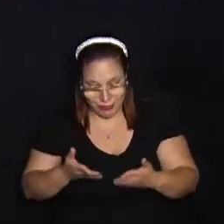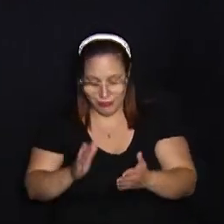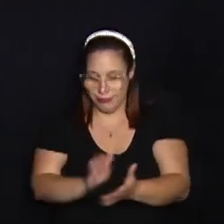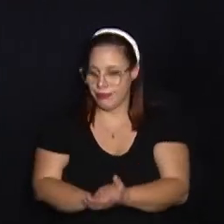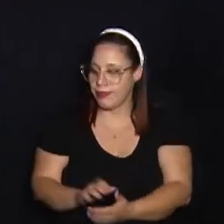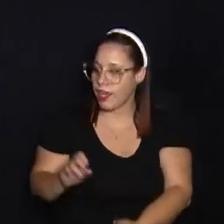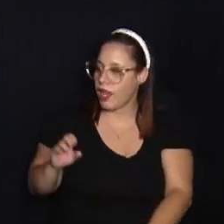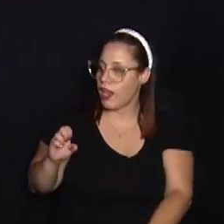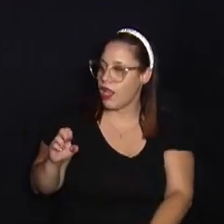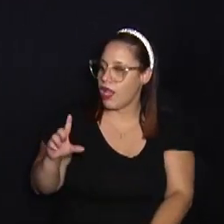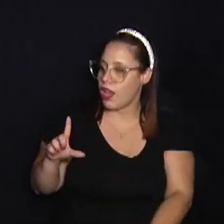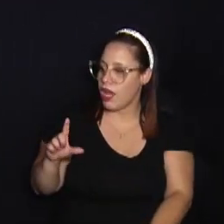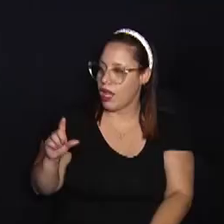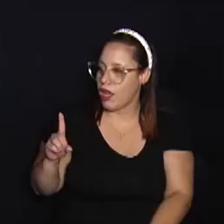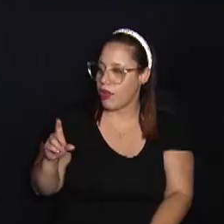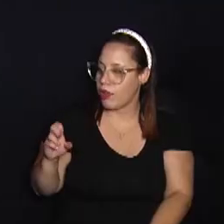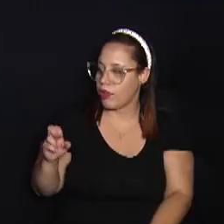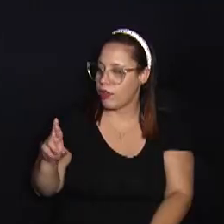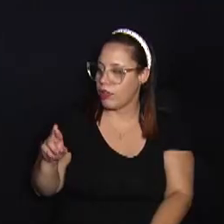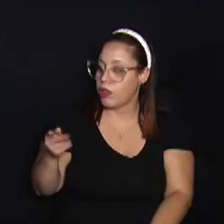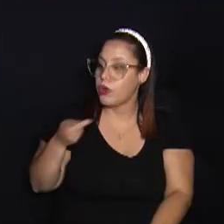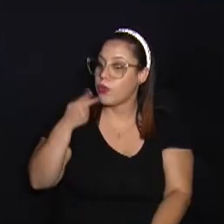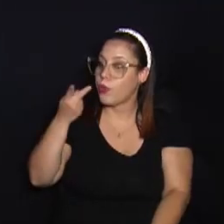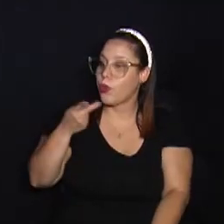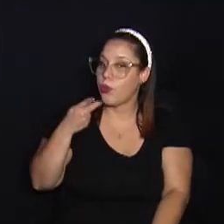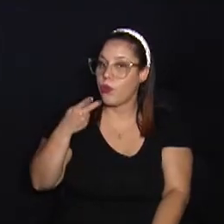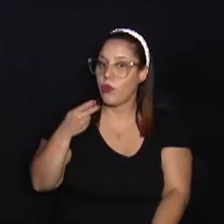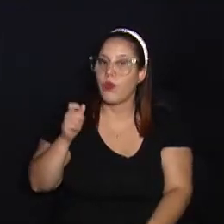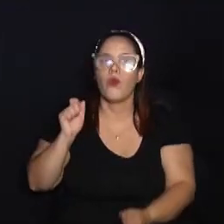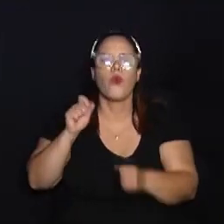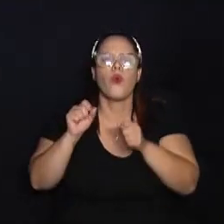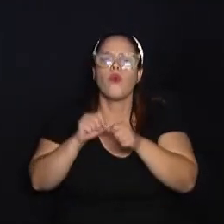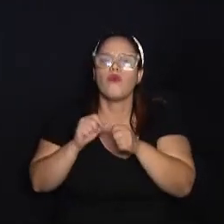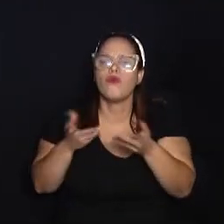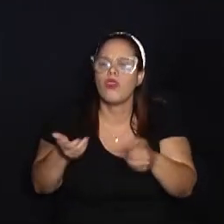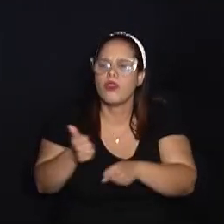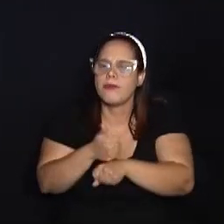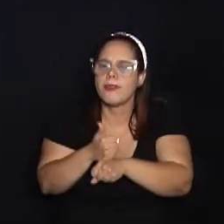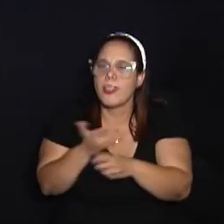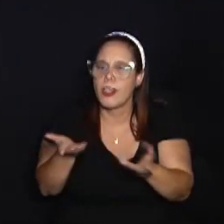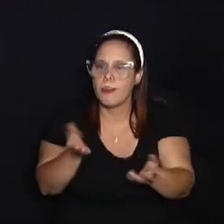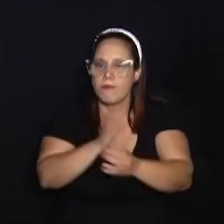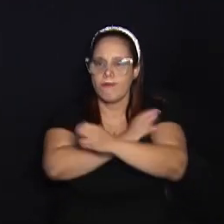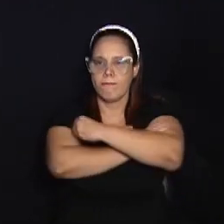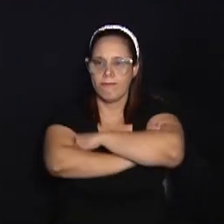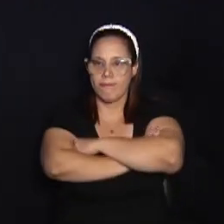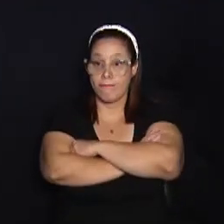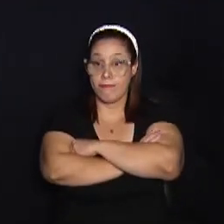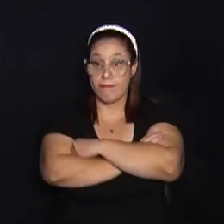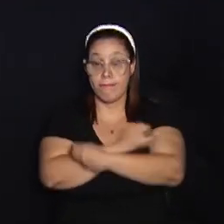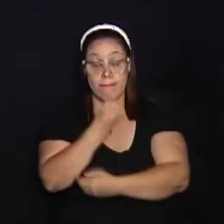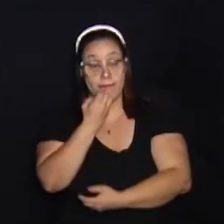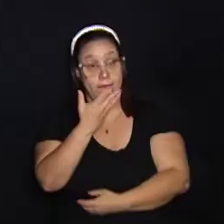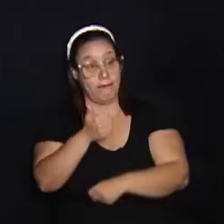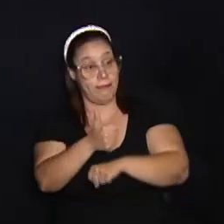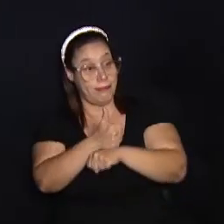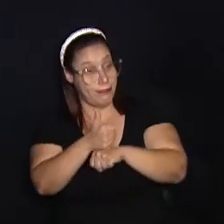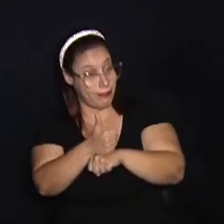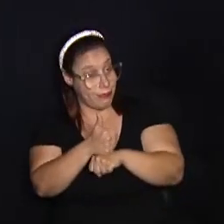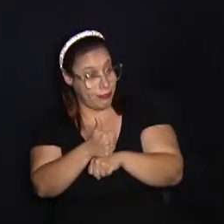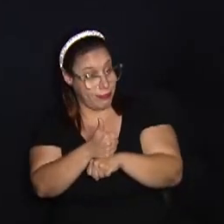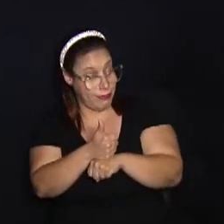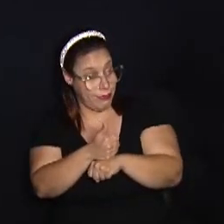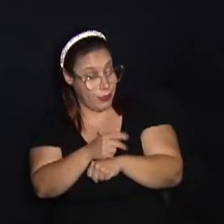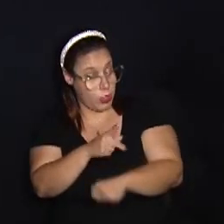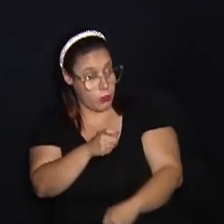Obrigado. Hélder, ele é paisagista e ele vai contar para a gente o que faz esse profissional. Bom, o profissional,